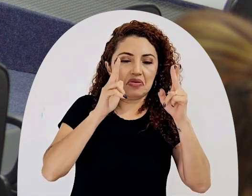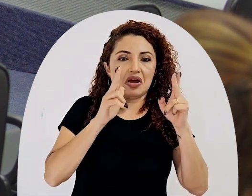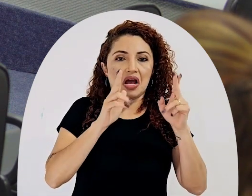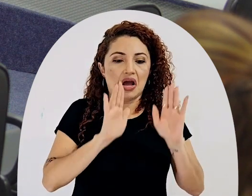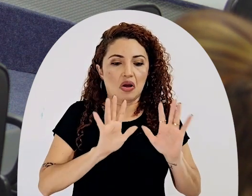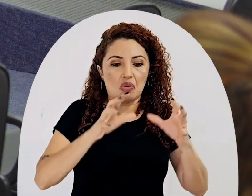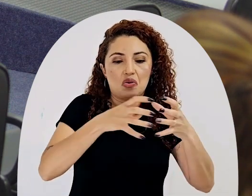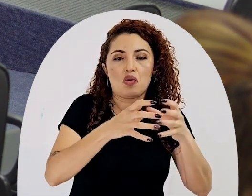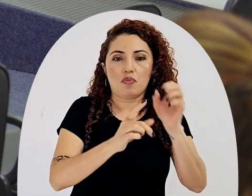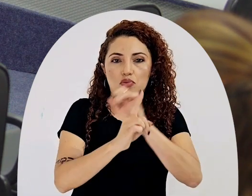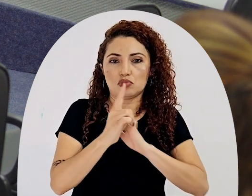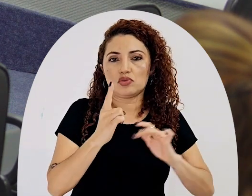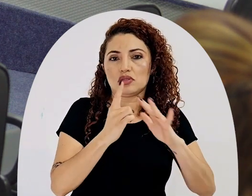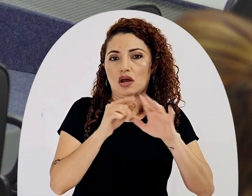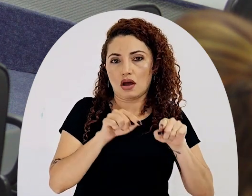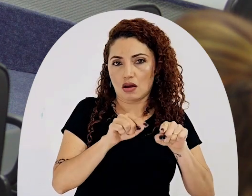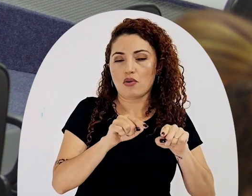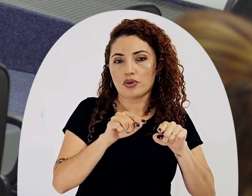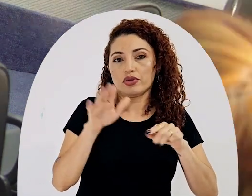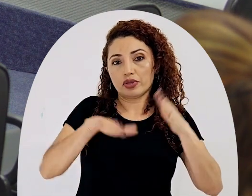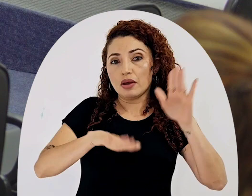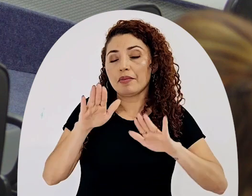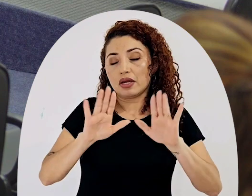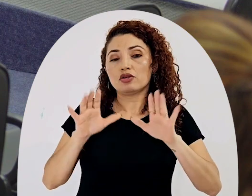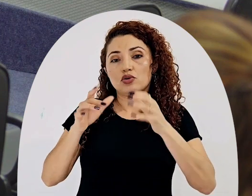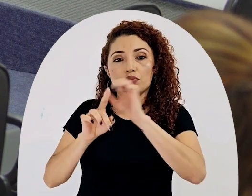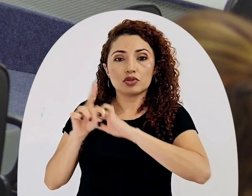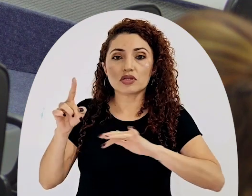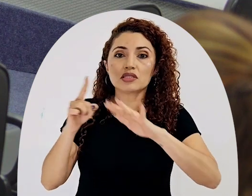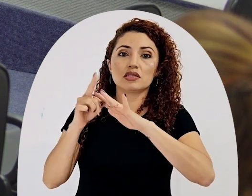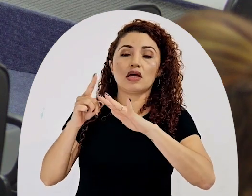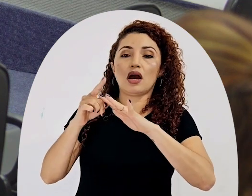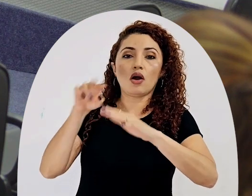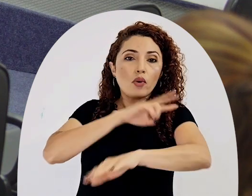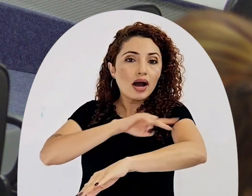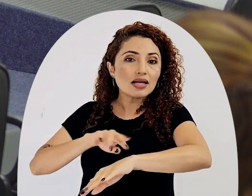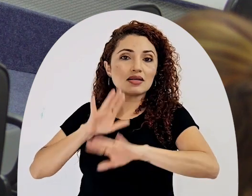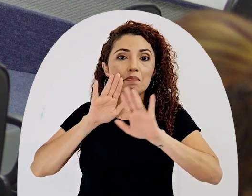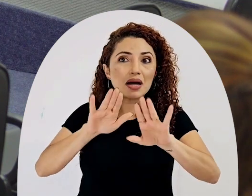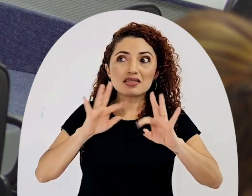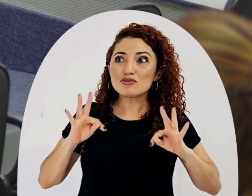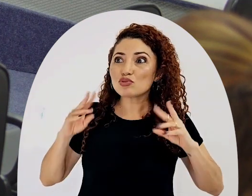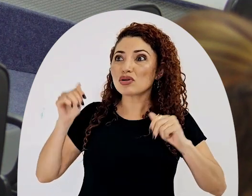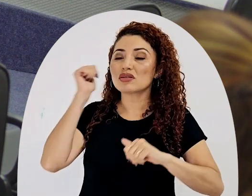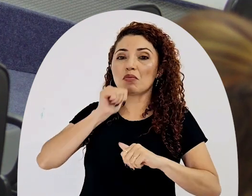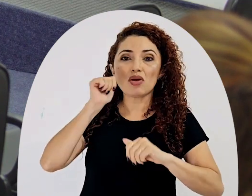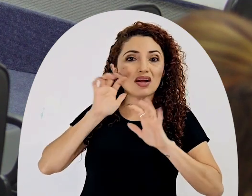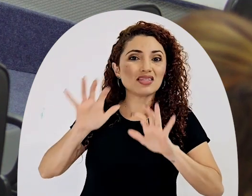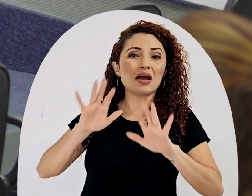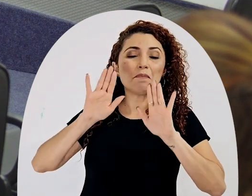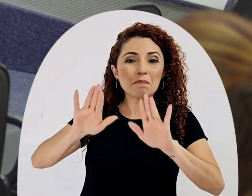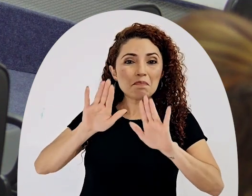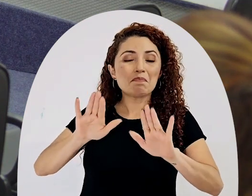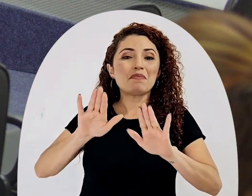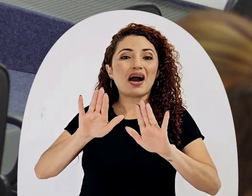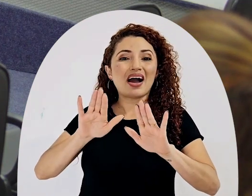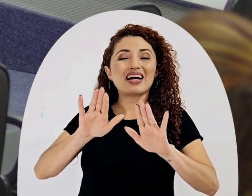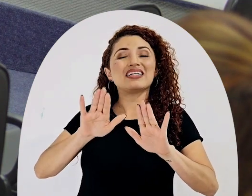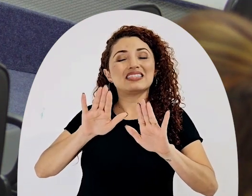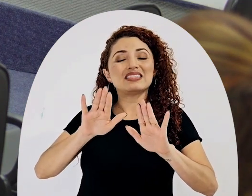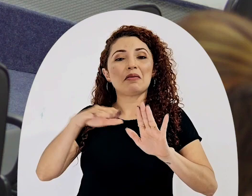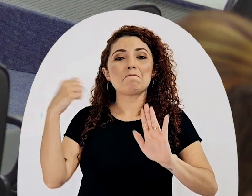raça, porque isso abarca a todas as mulheres, mas impacta mais nas mulheres negras, que em sua maioria ainda são mães solo.